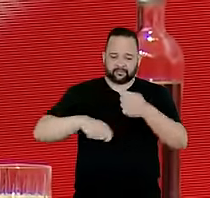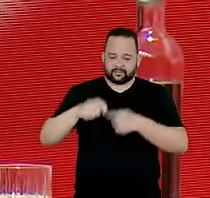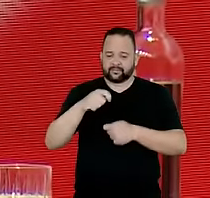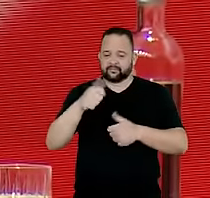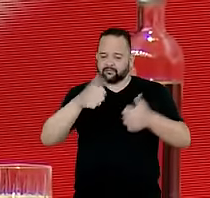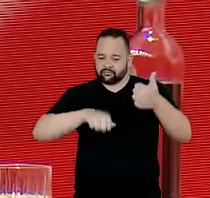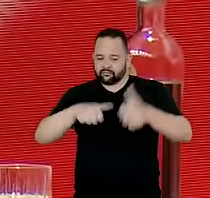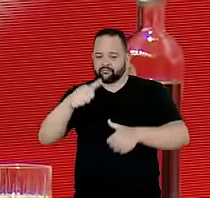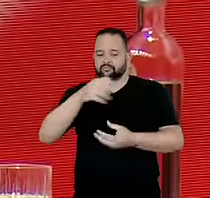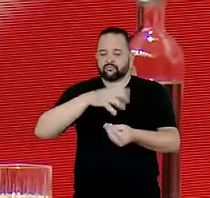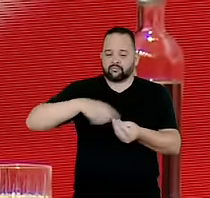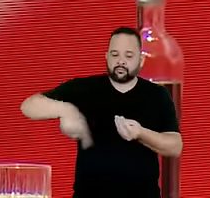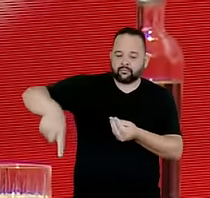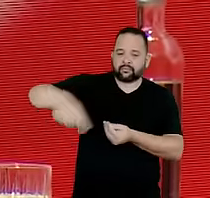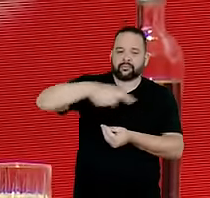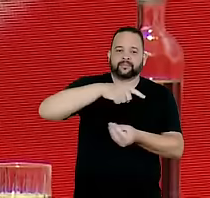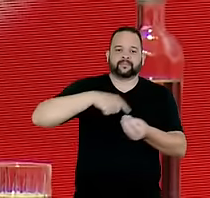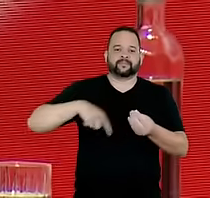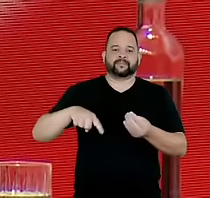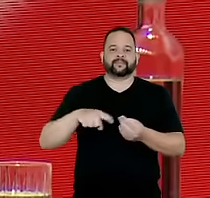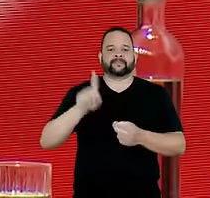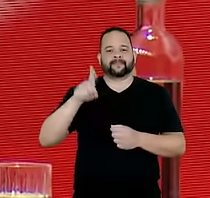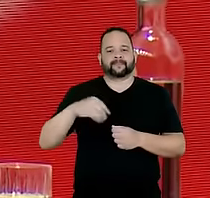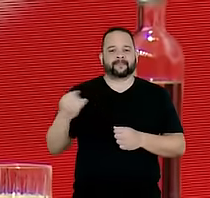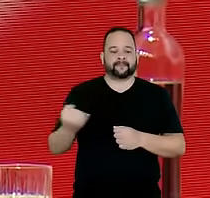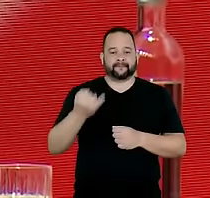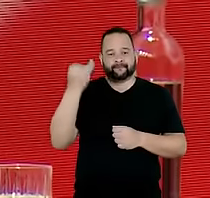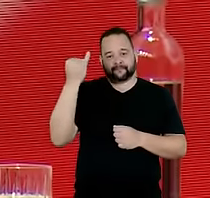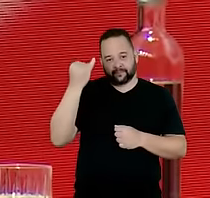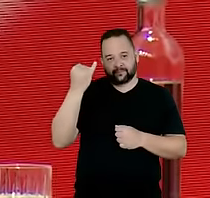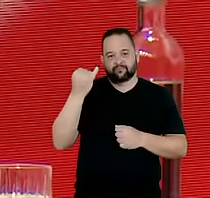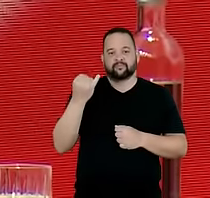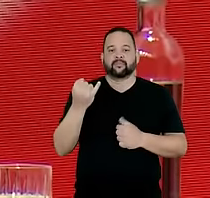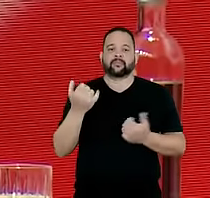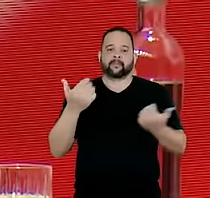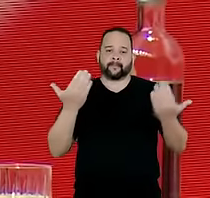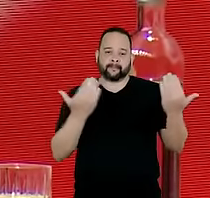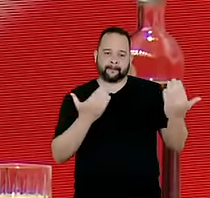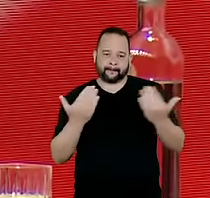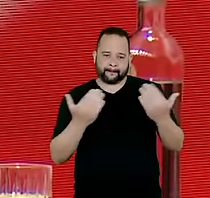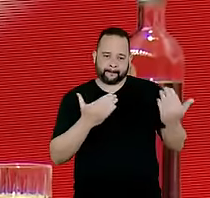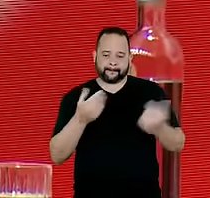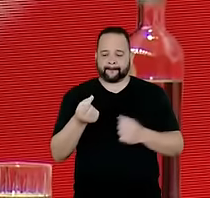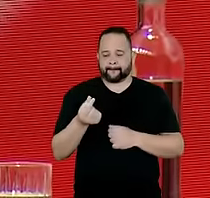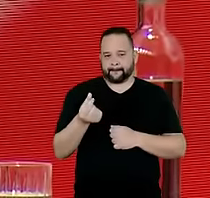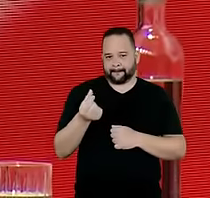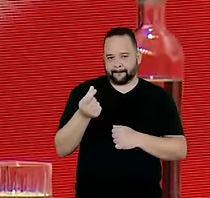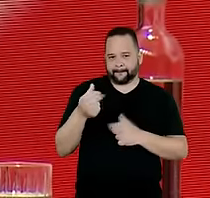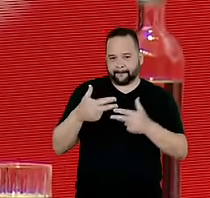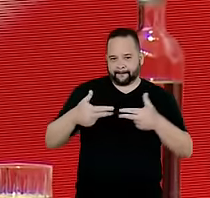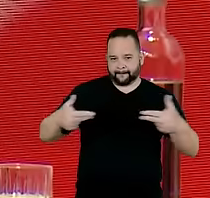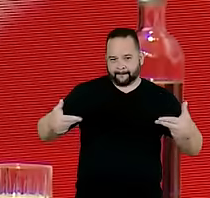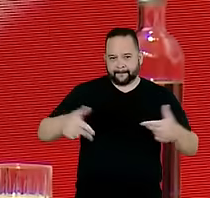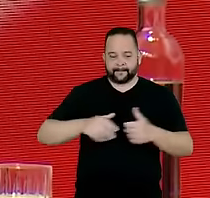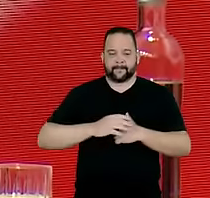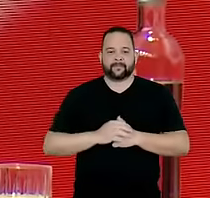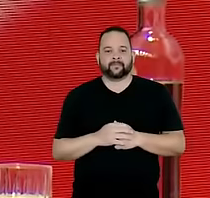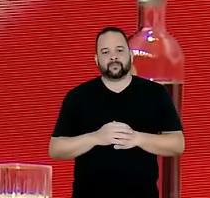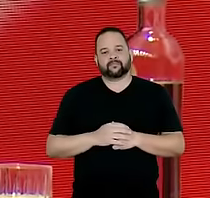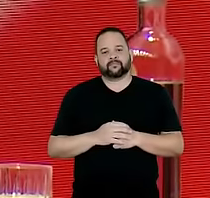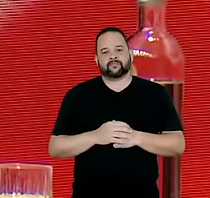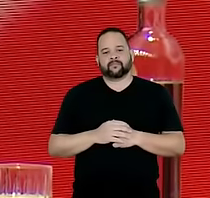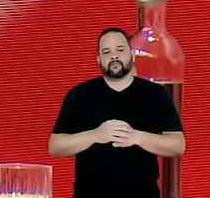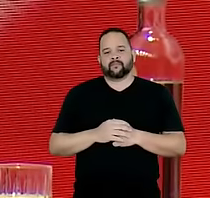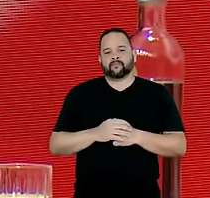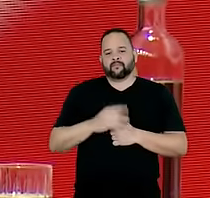o os preços dos ativos né então quando a gente tá falando de dinâmica macro acho que Roberto procurou trazer muito o fundamento